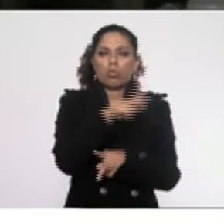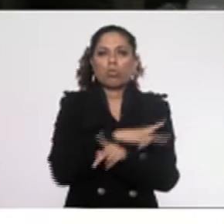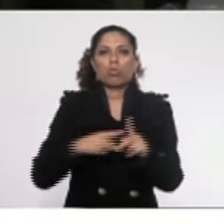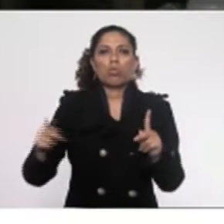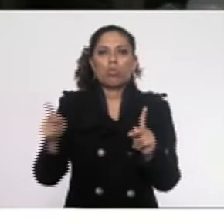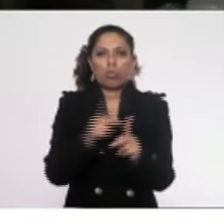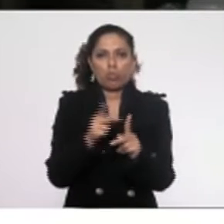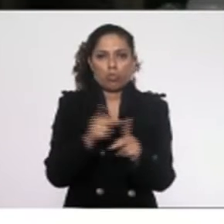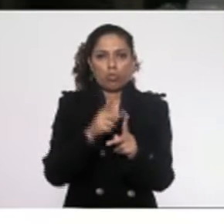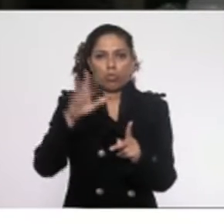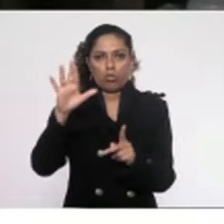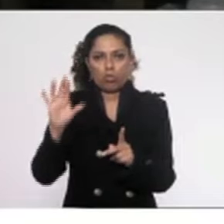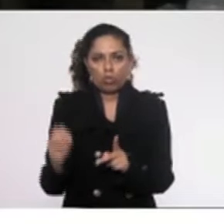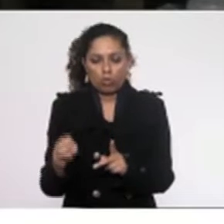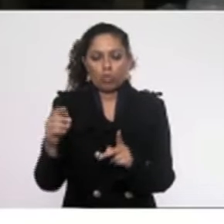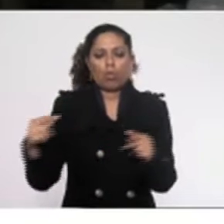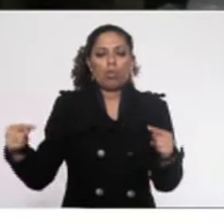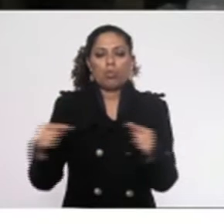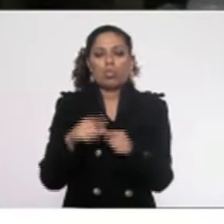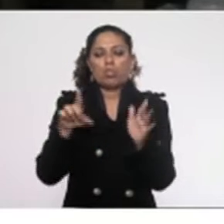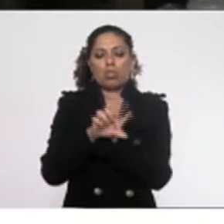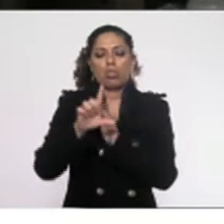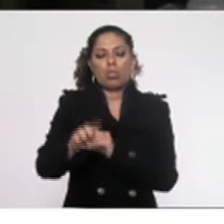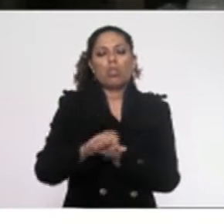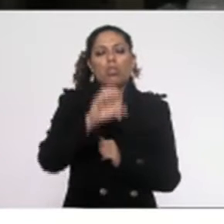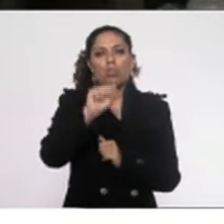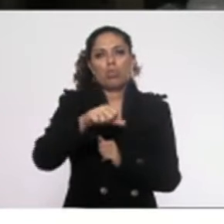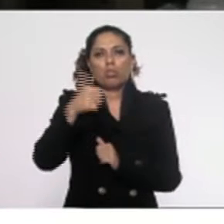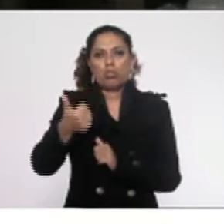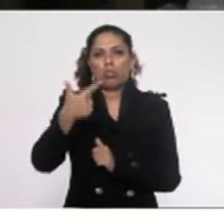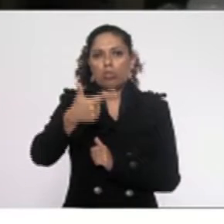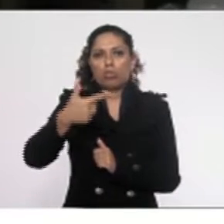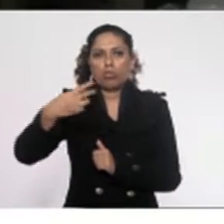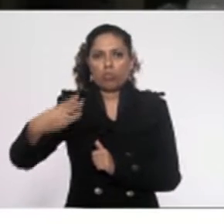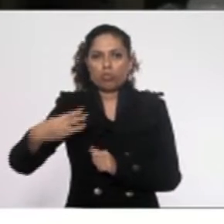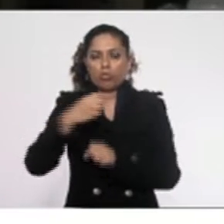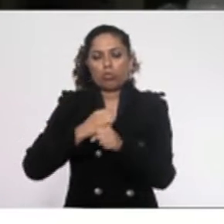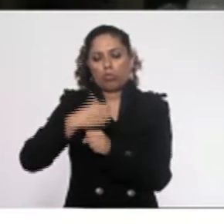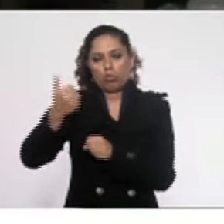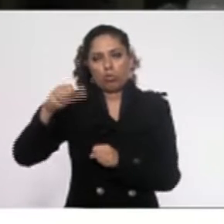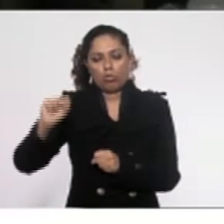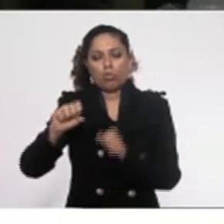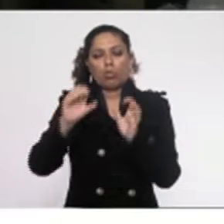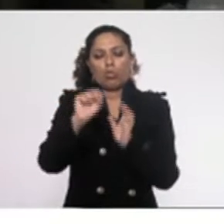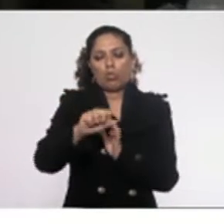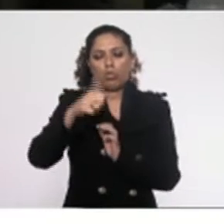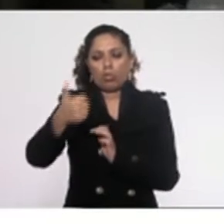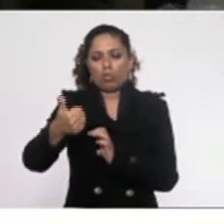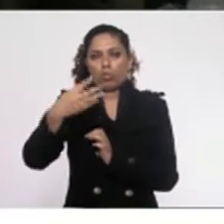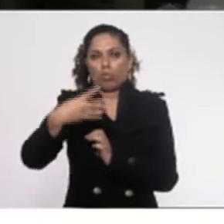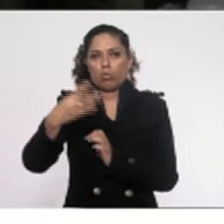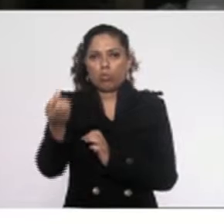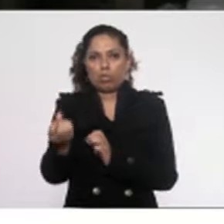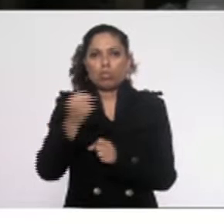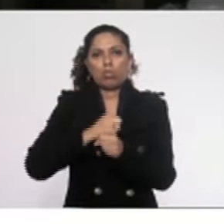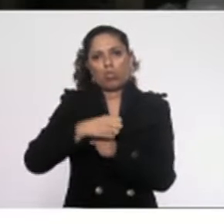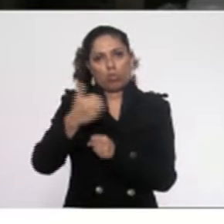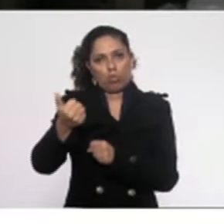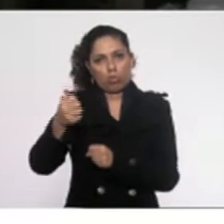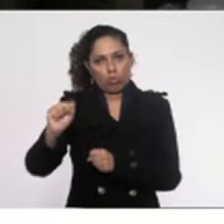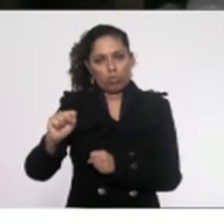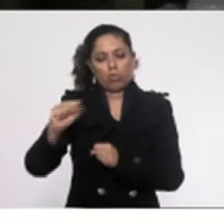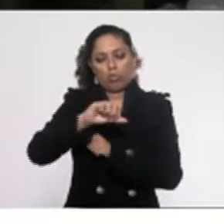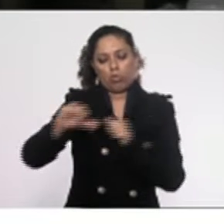Previdência, consoante as leis 8123 de 18 e 8146 de 18,